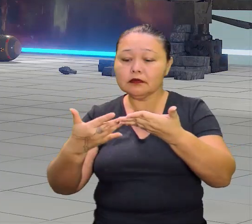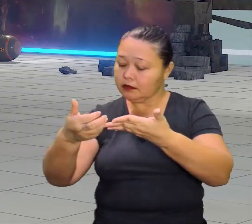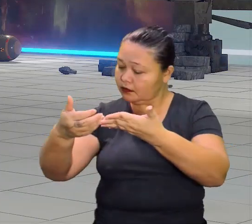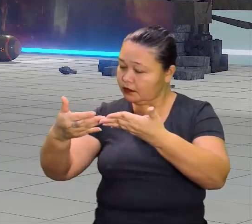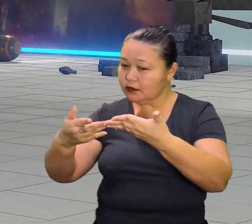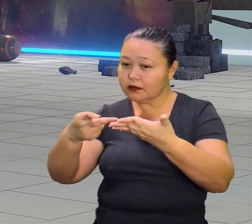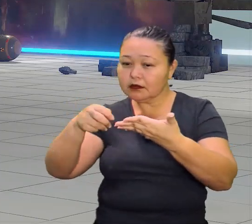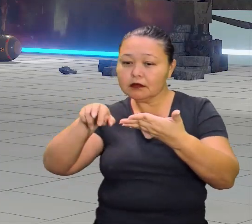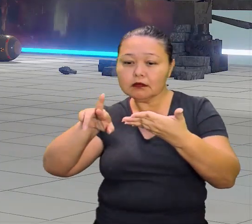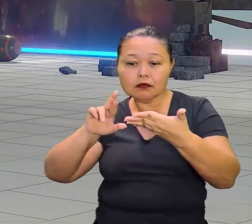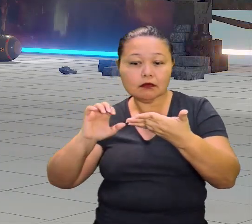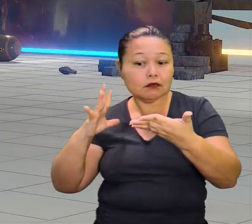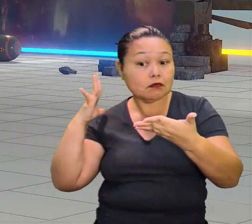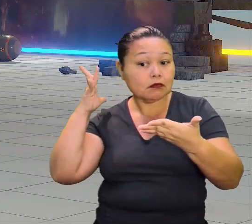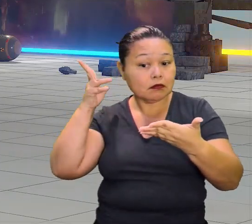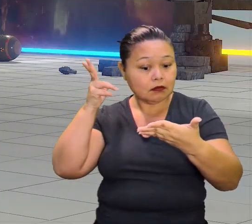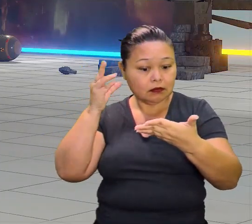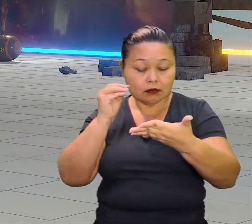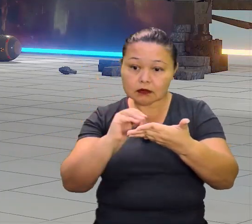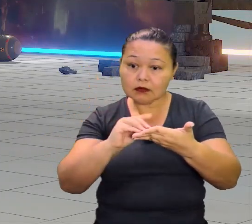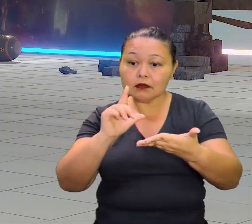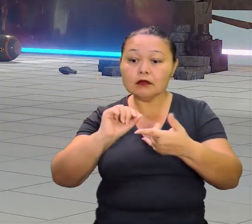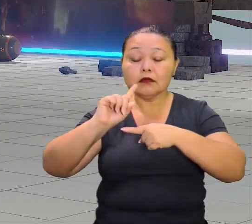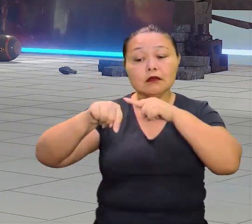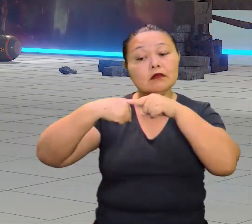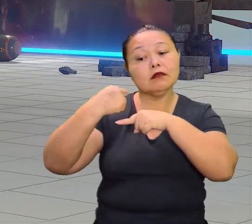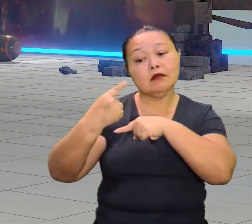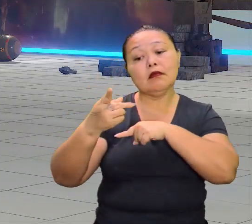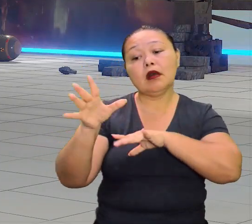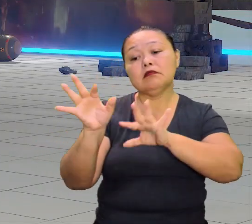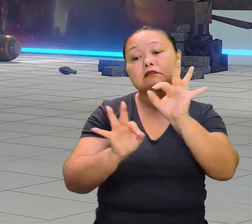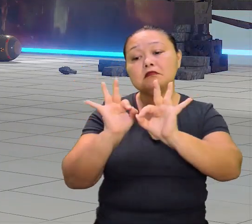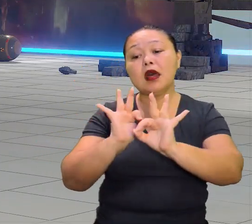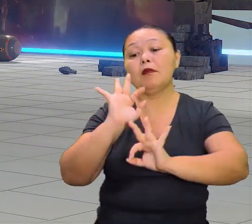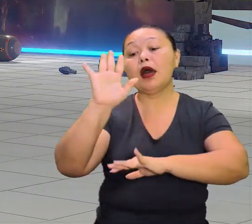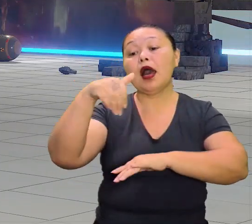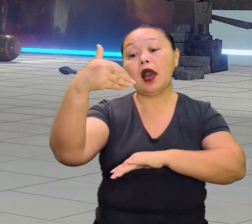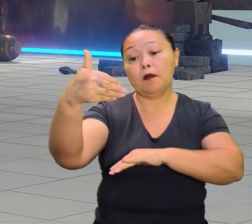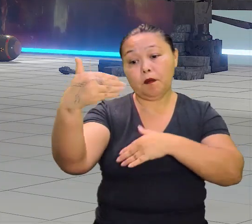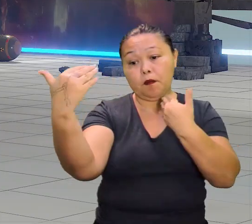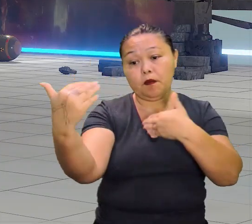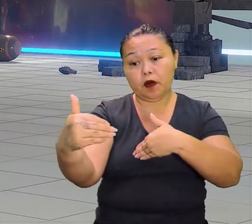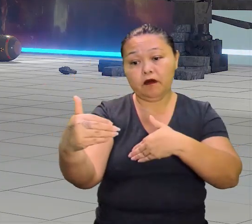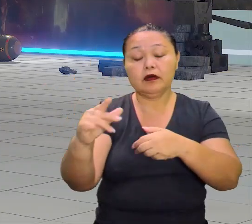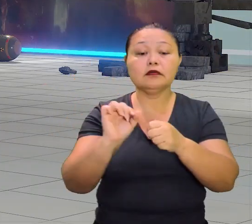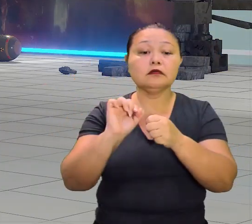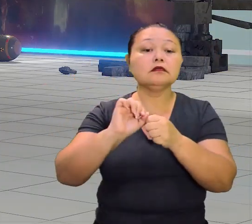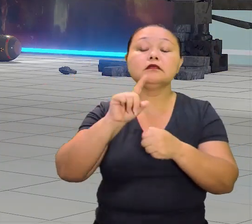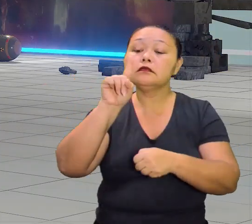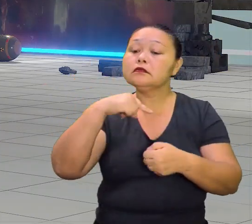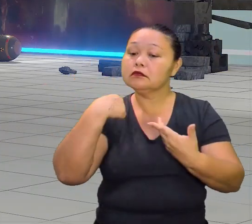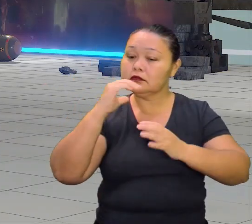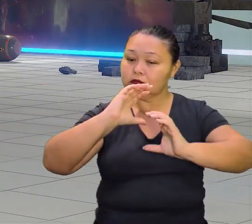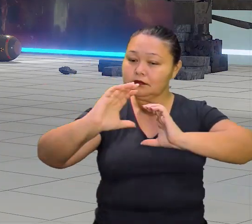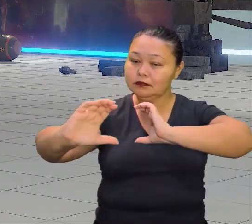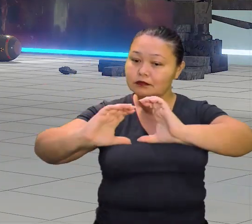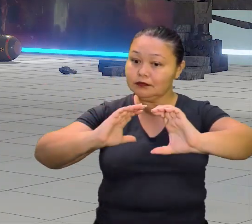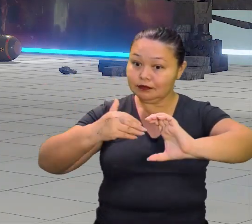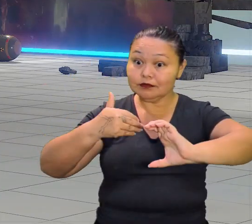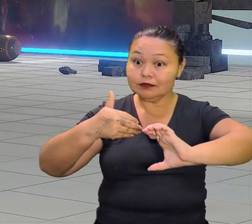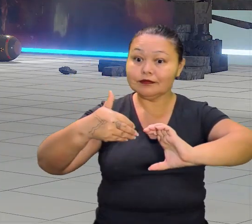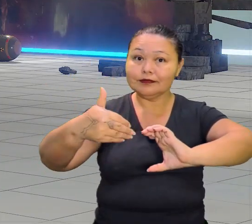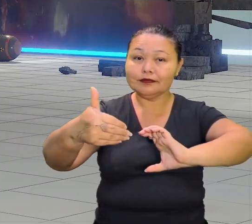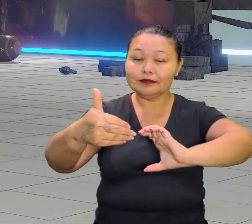fazer uma revisão para se preparar melhor para a prova. Assim vai ser a nossa comunicação a partir de